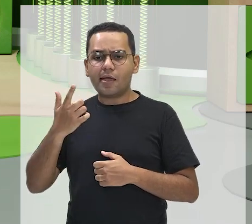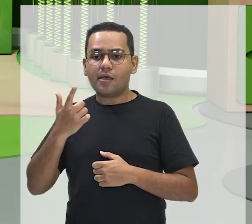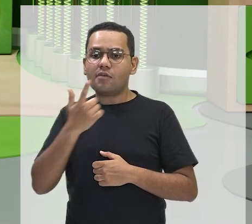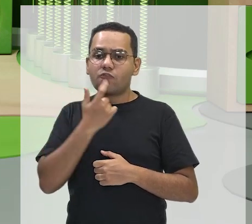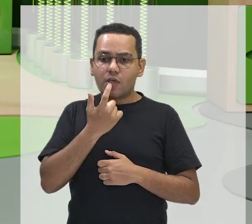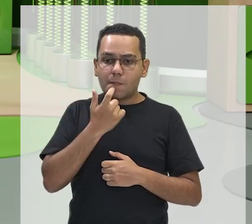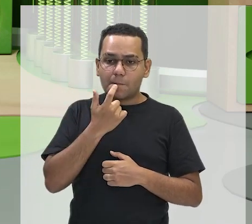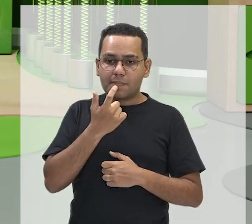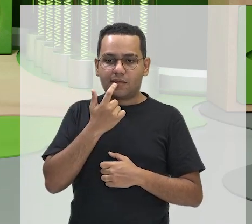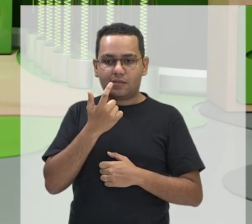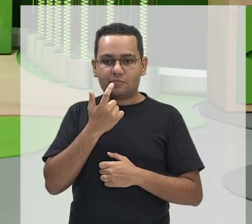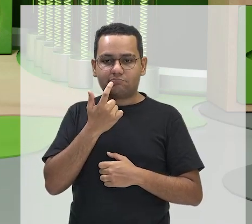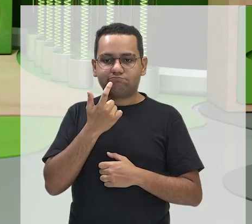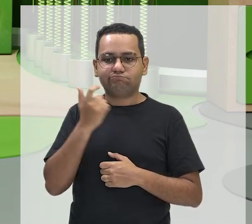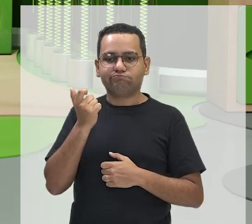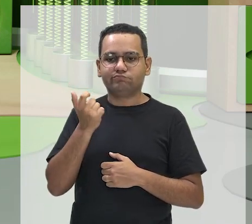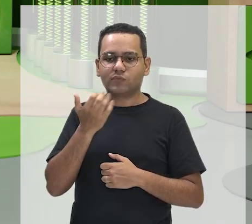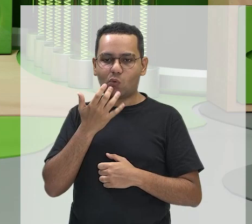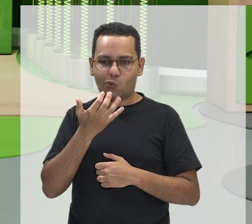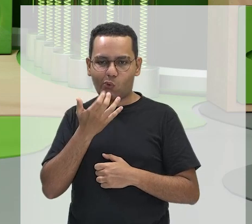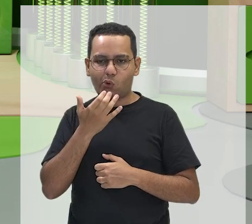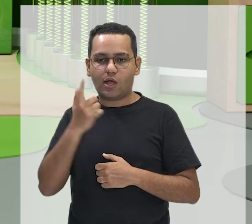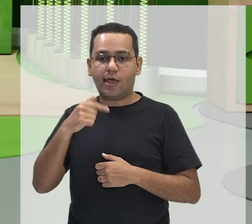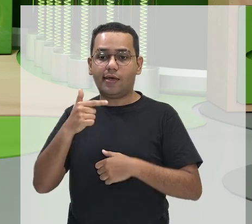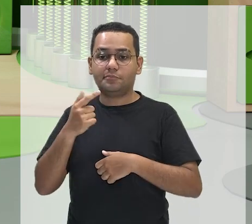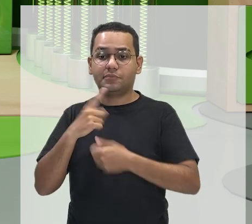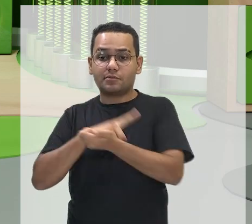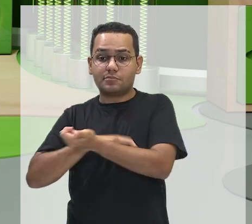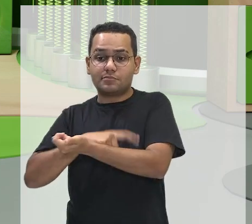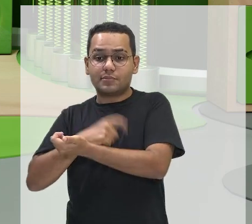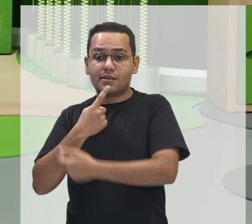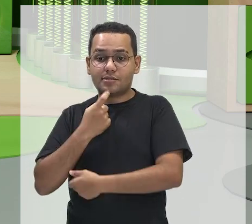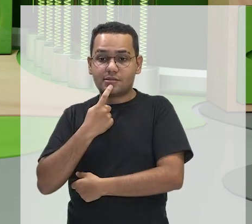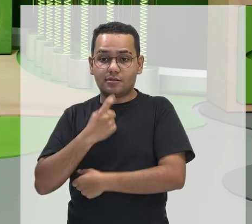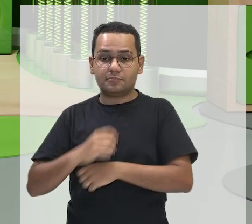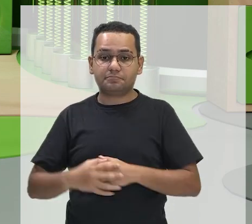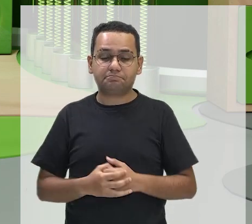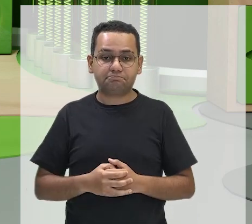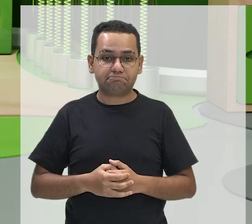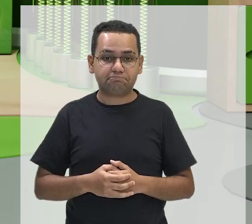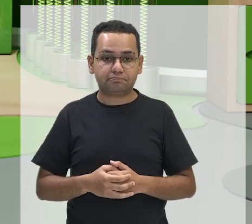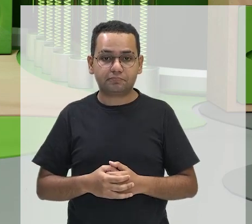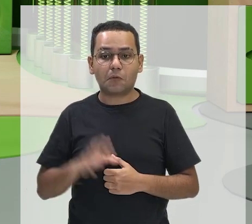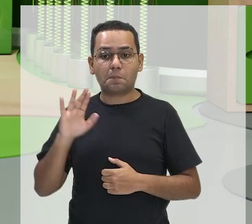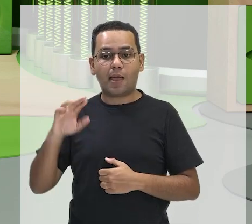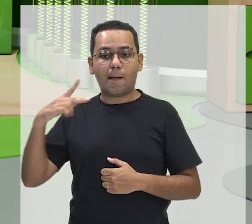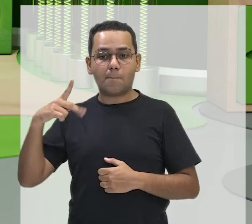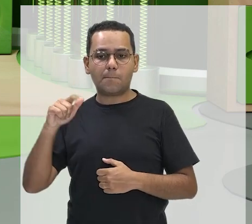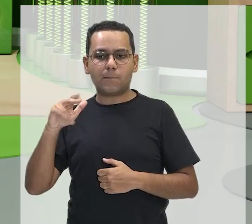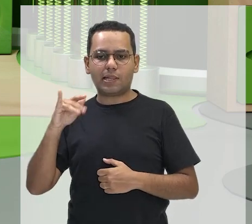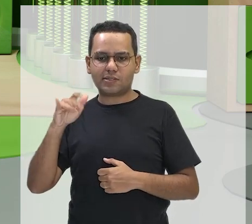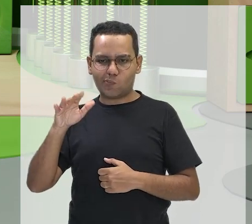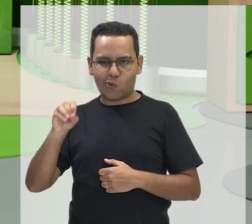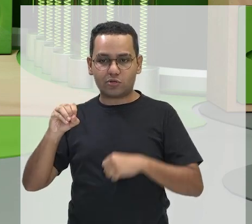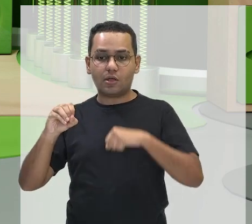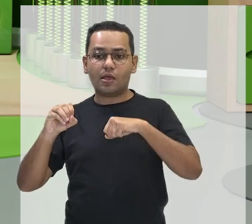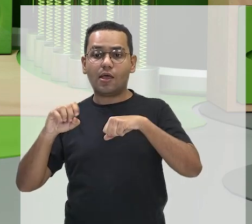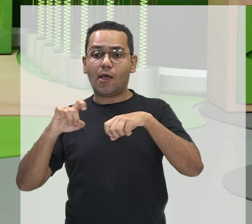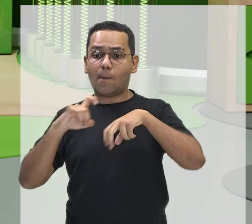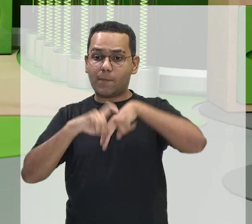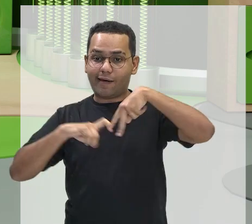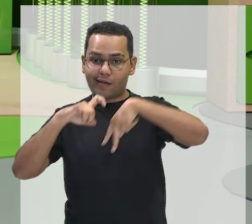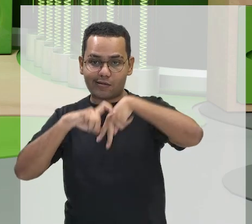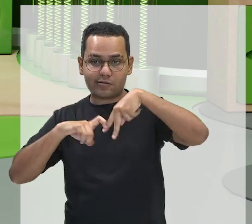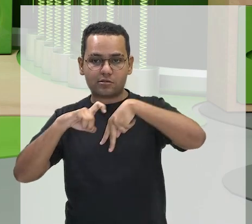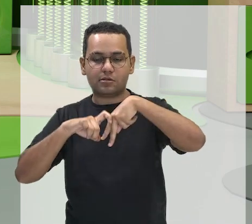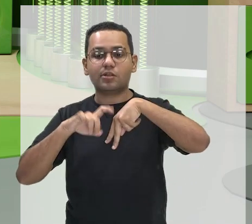caso, as hemácias, né? Para observar que esse plasmódio aqui, ele é um parasita, ele já está aqui no sangue